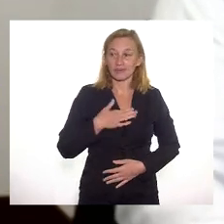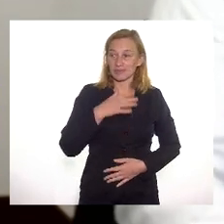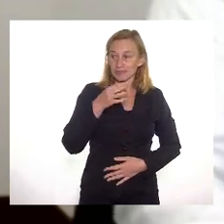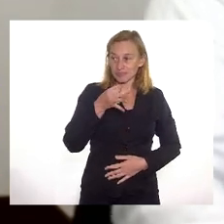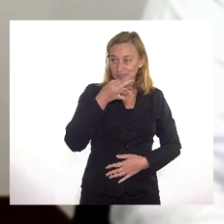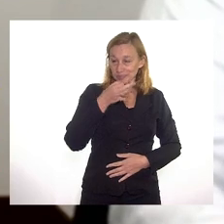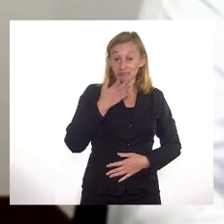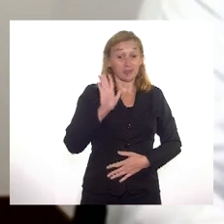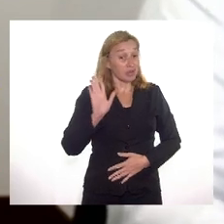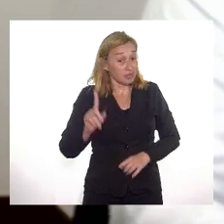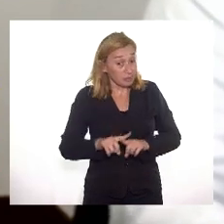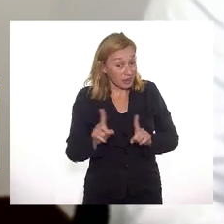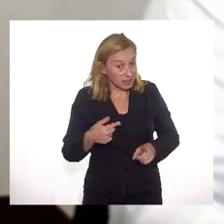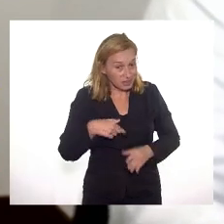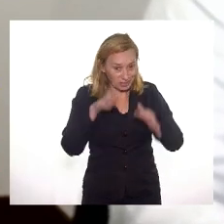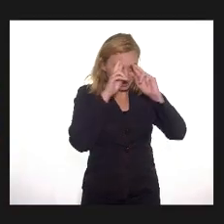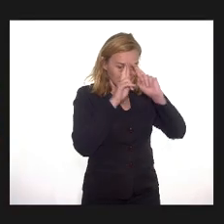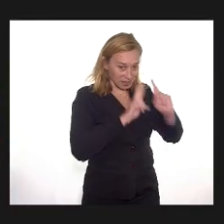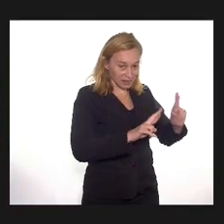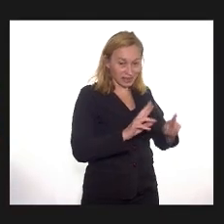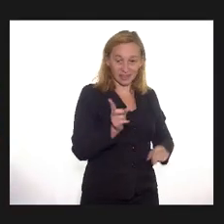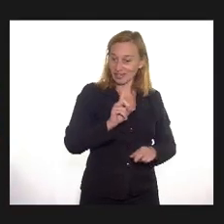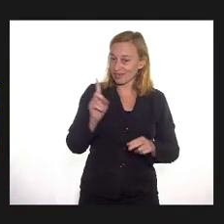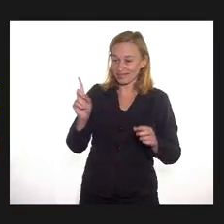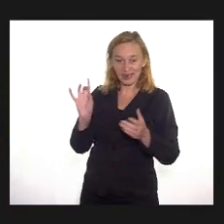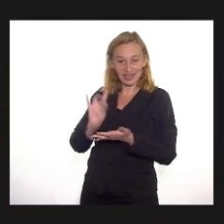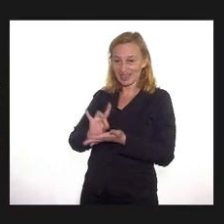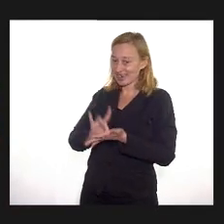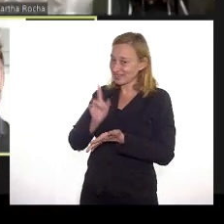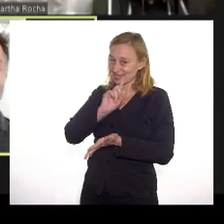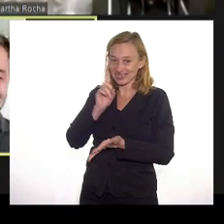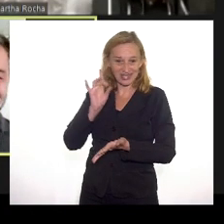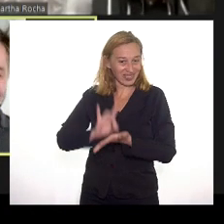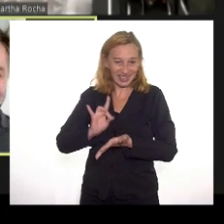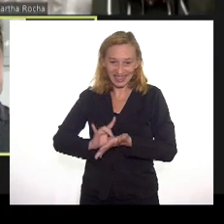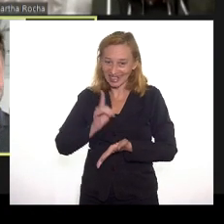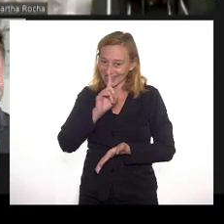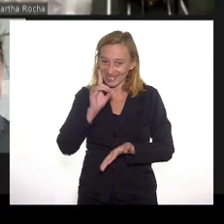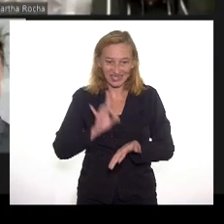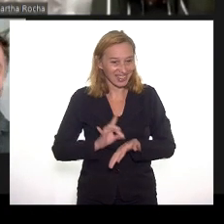mas eu respeito. Isso não é verdade, hein, presidente? Isso eu não respeito. É verdade.